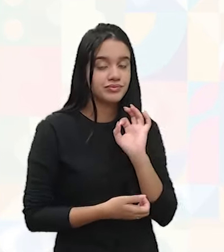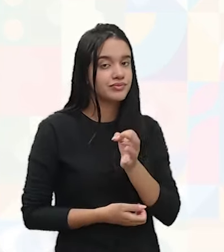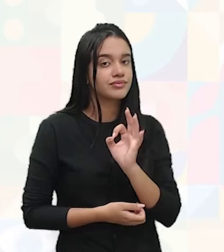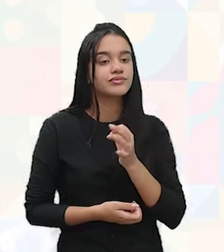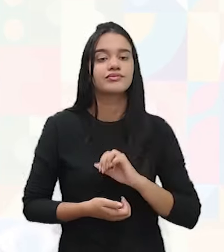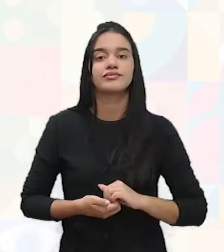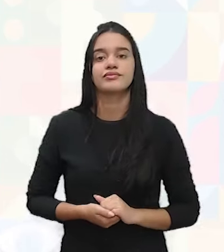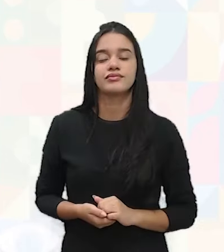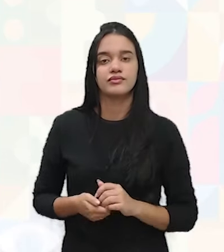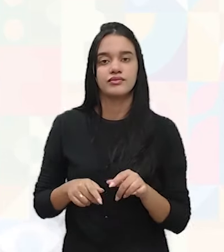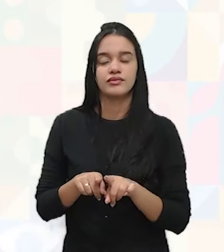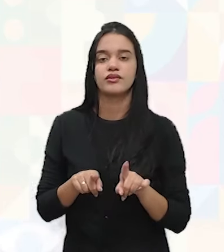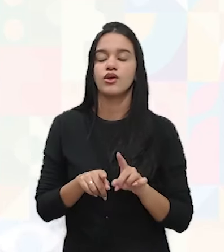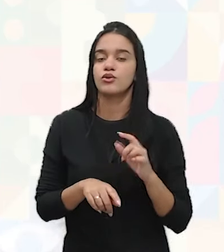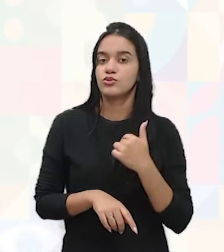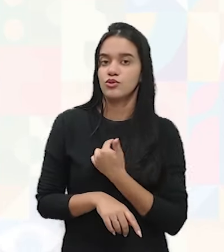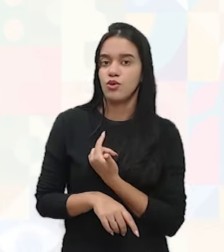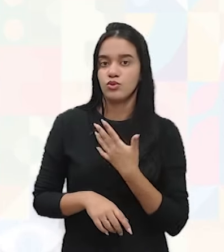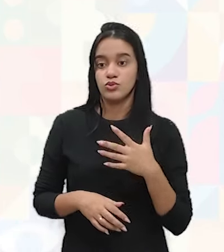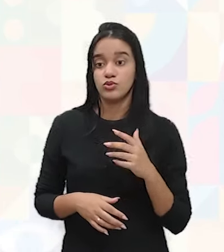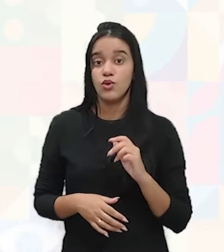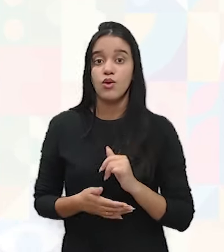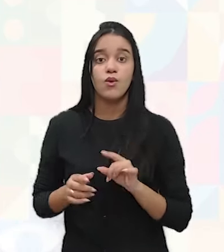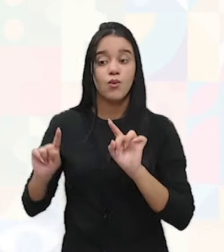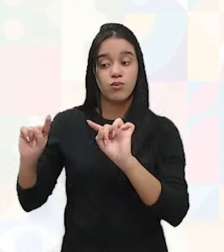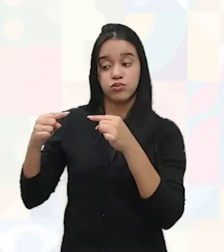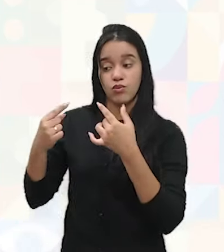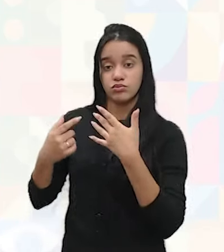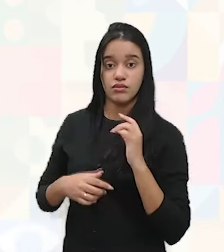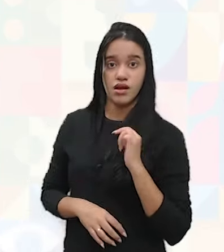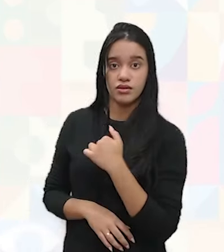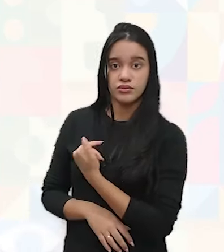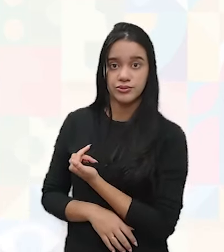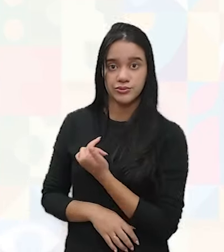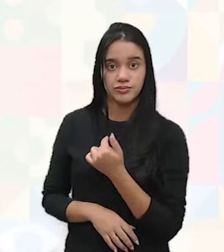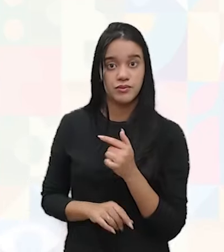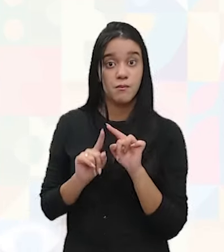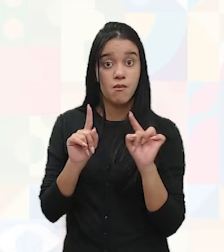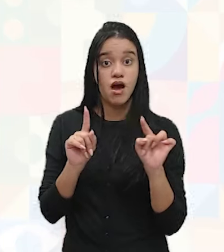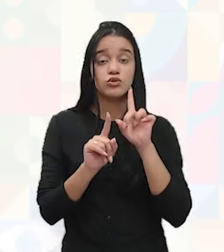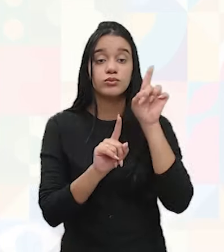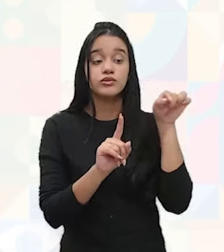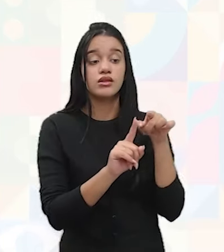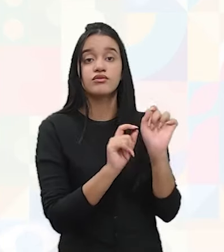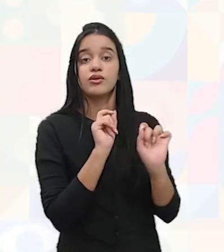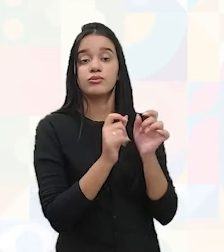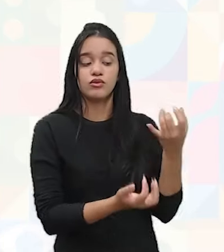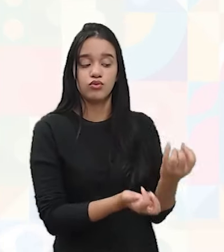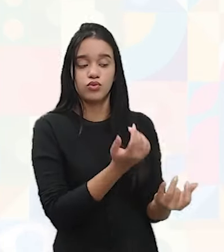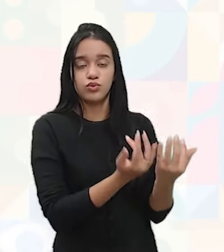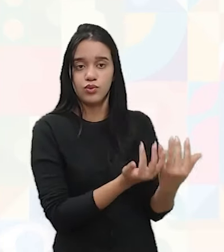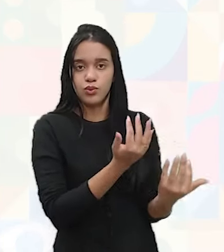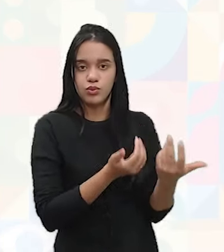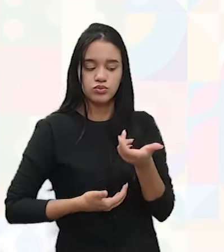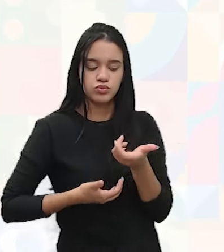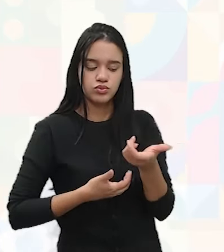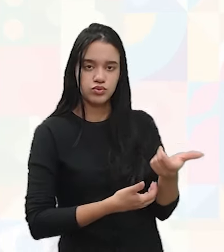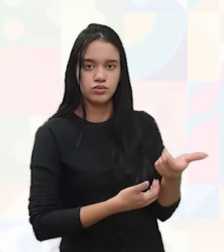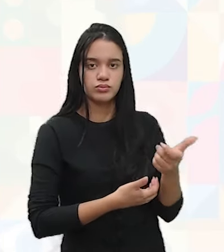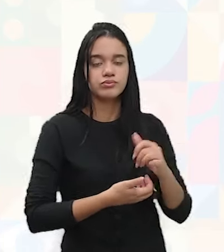nosso rosto pro nosso corpo projetar contra nós e não paraa base do fogo que é o objetivo Então esse rótulo ele traz essas